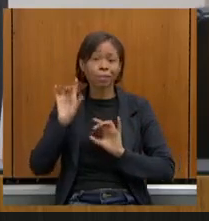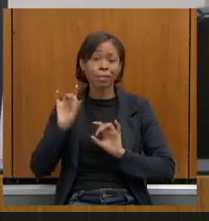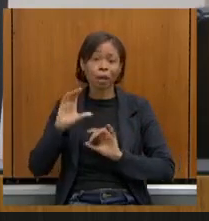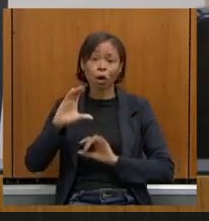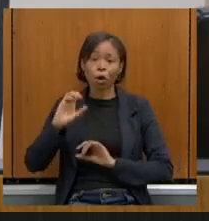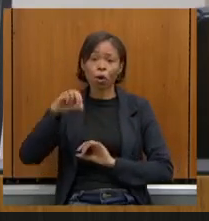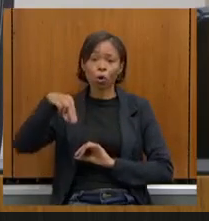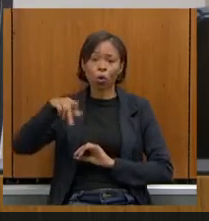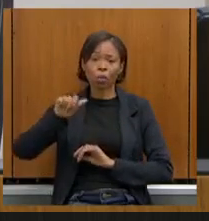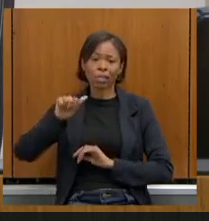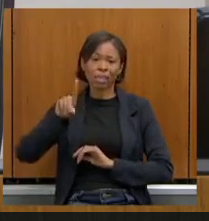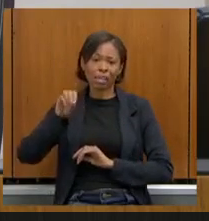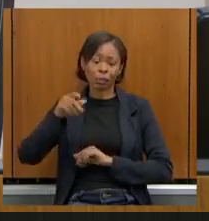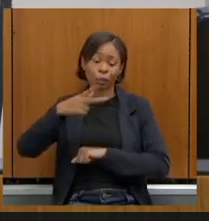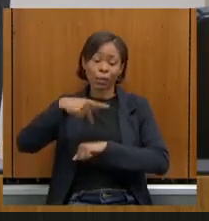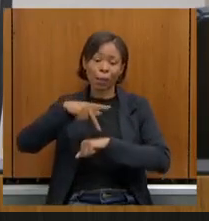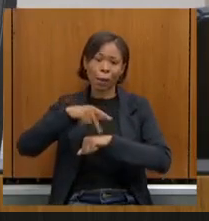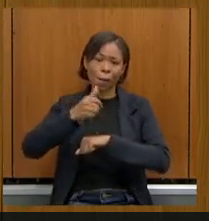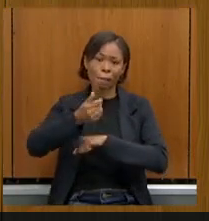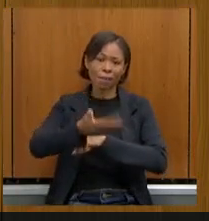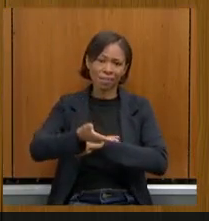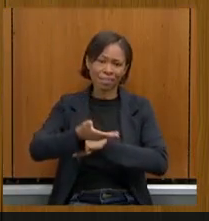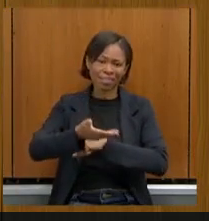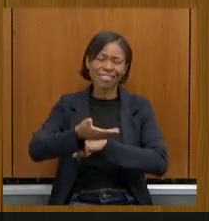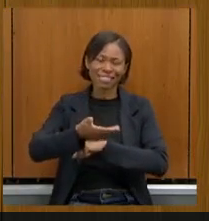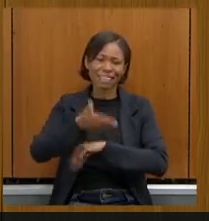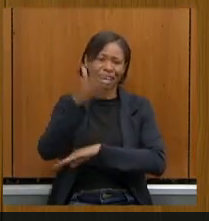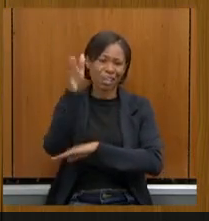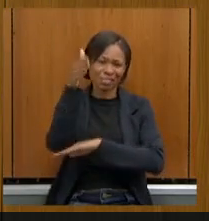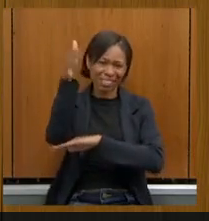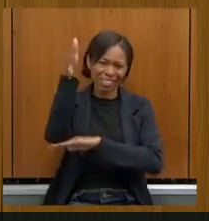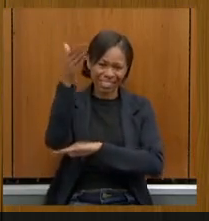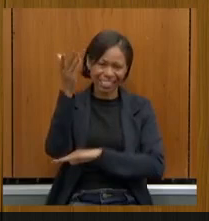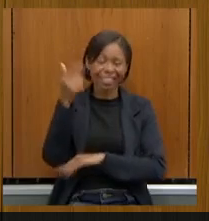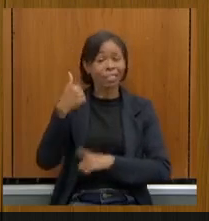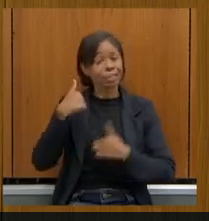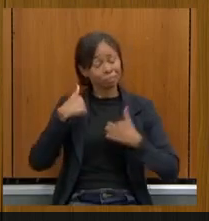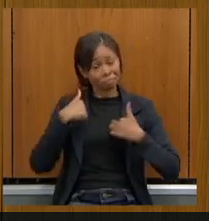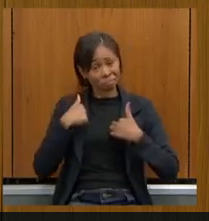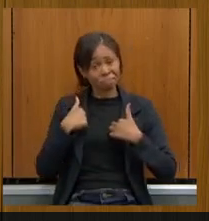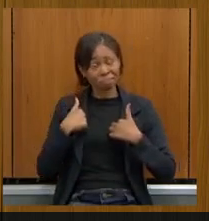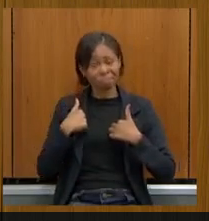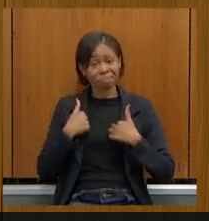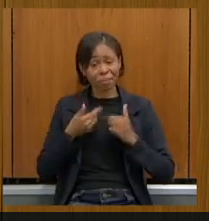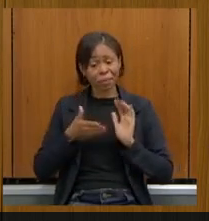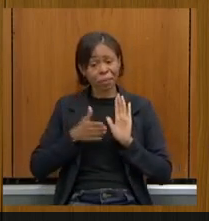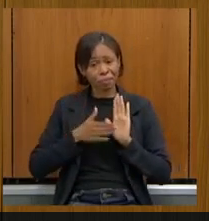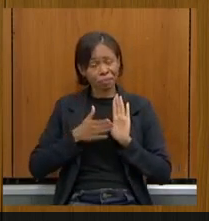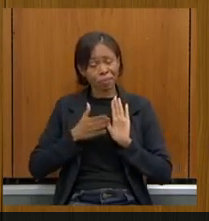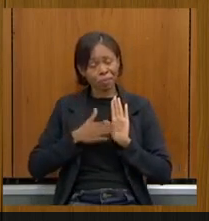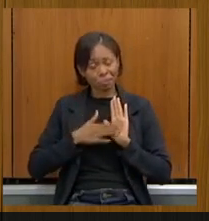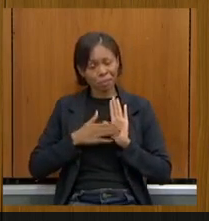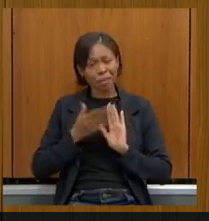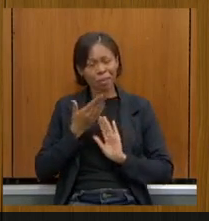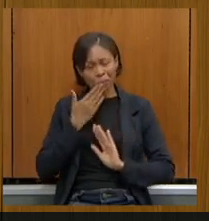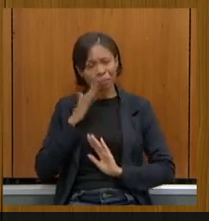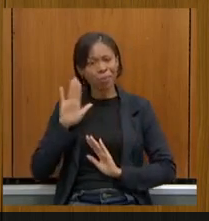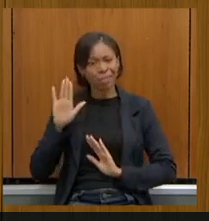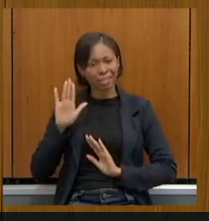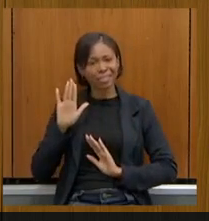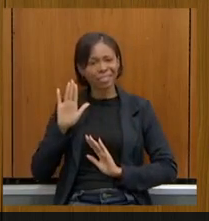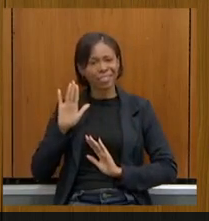das Bandeiras. Então, eu me comprometo enquanto Secult, a avançar com o dossiê e a gente